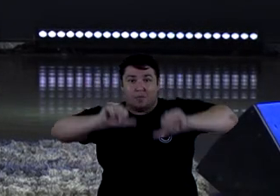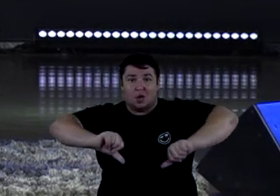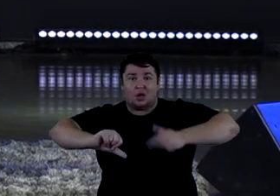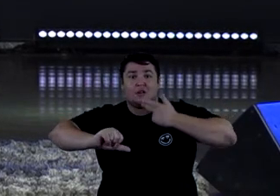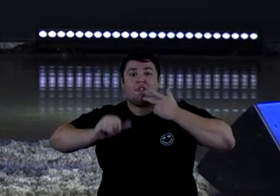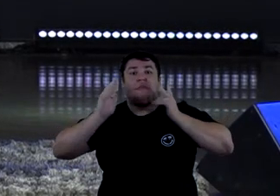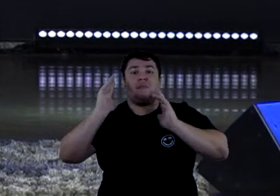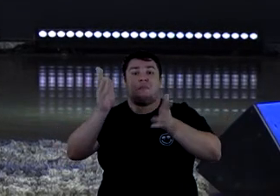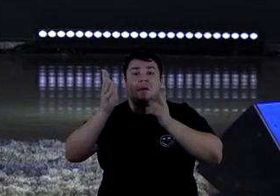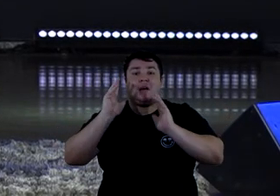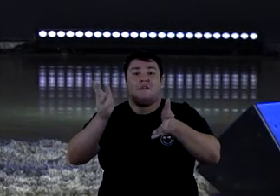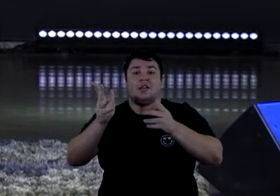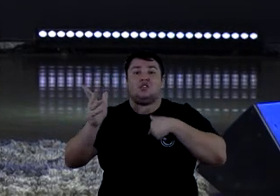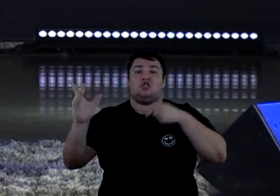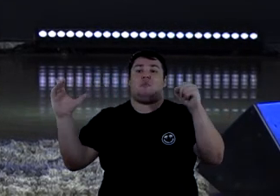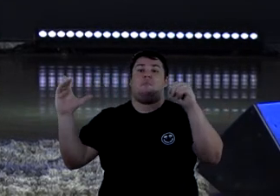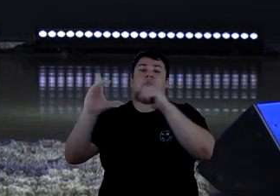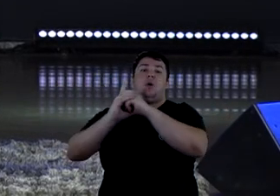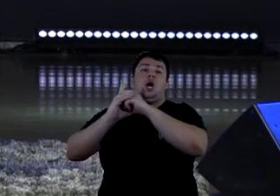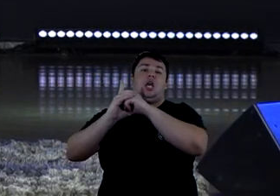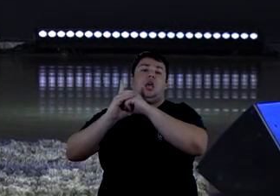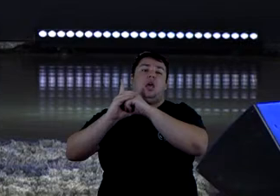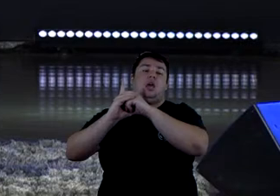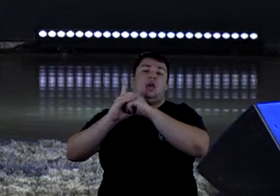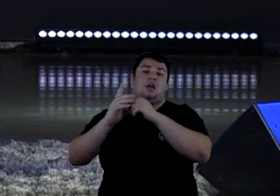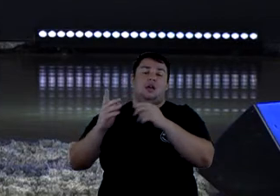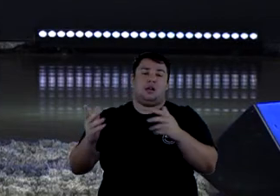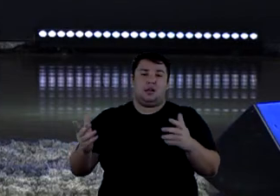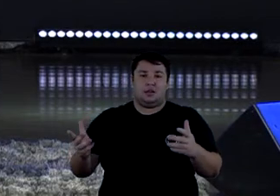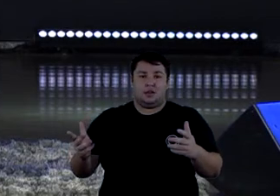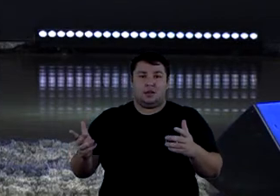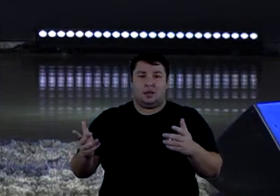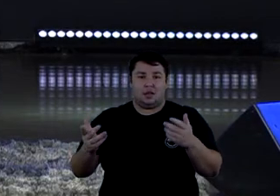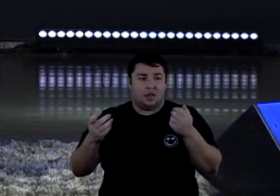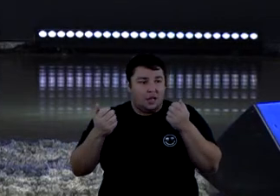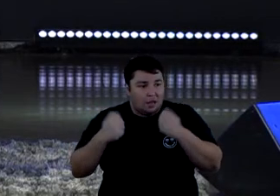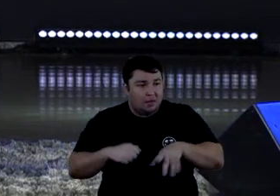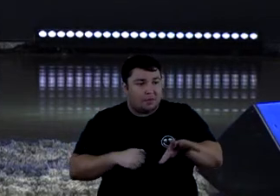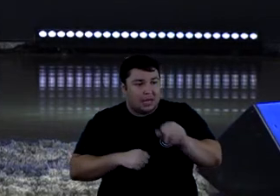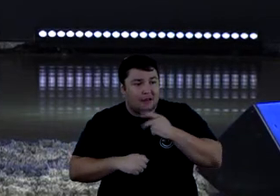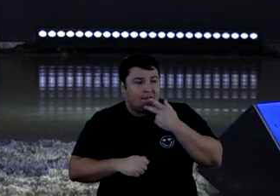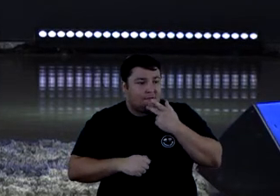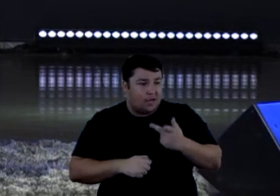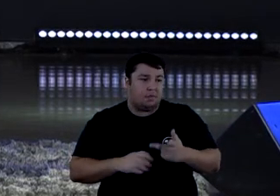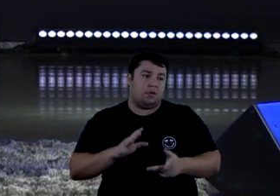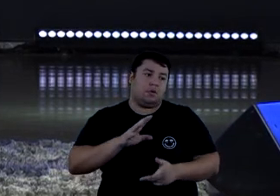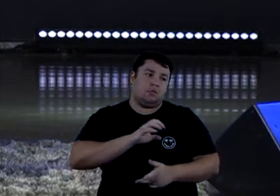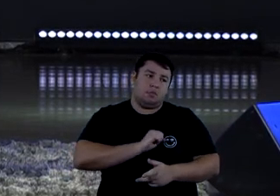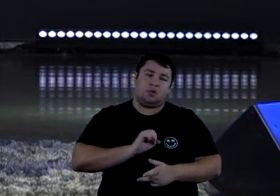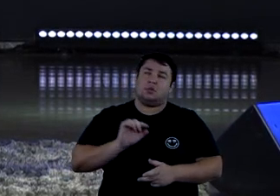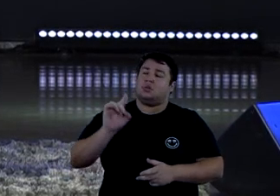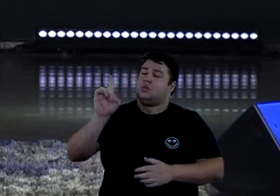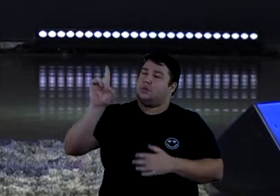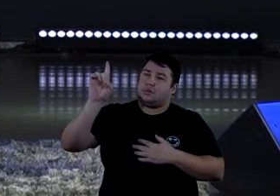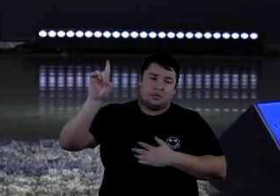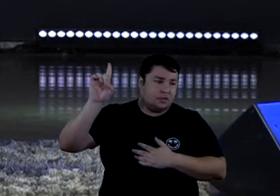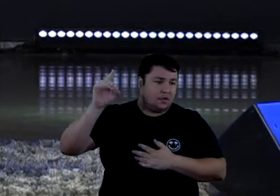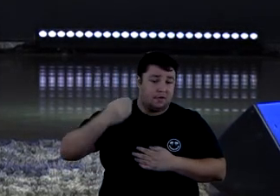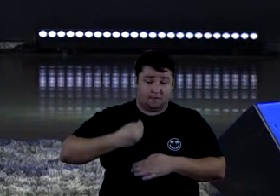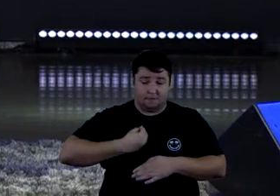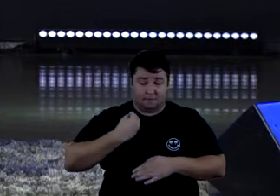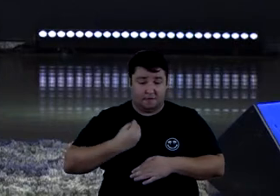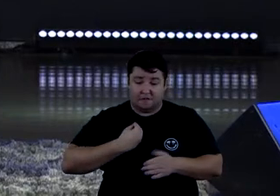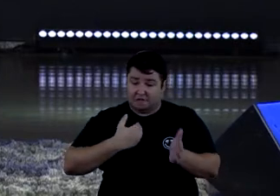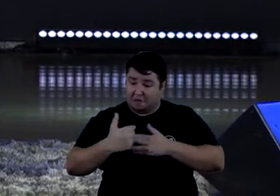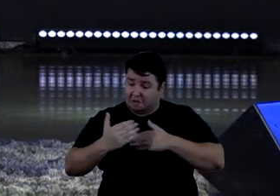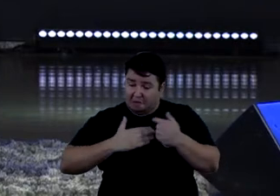eu sou da igreja bola de neve. Aí ele falou, eu tive que ir atrás desse cara e falar, meu irmão, pelo amor de Deus, vive do jeito